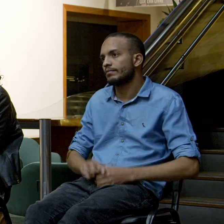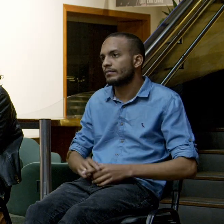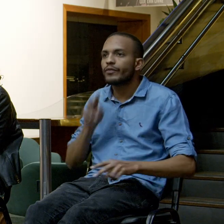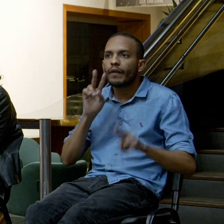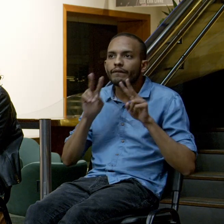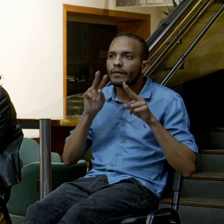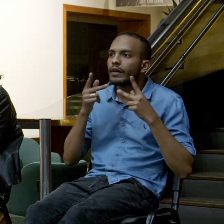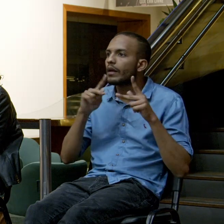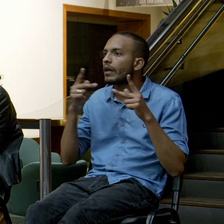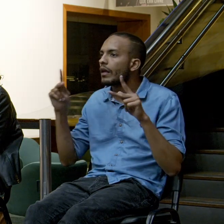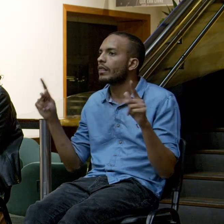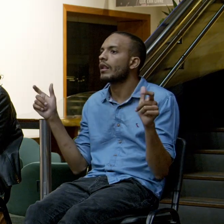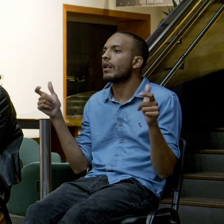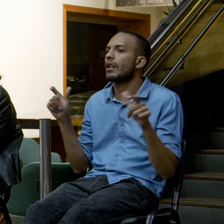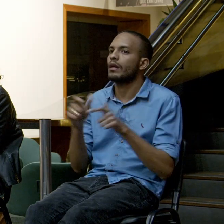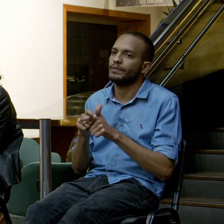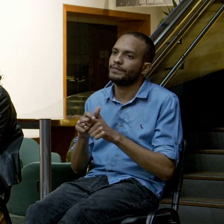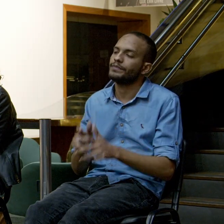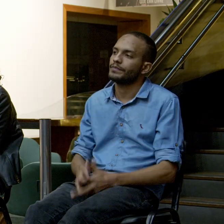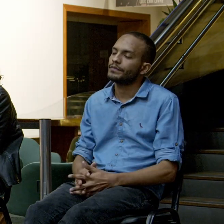ver essa redução, né?